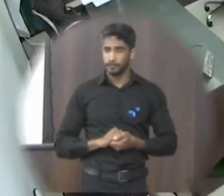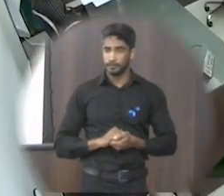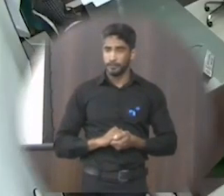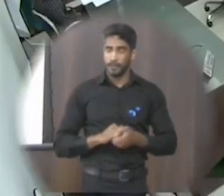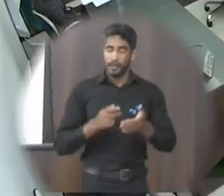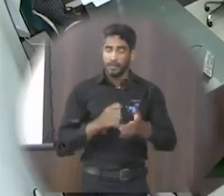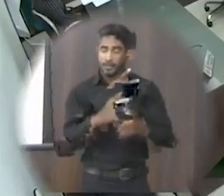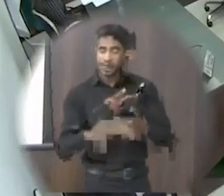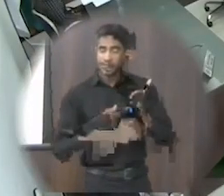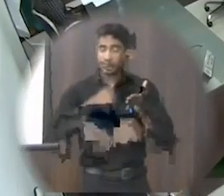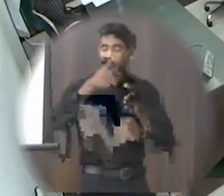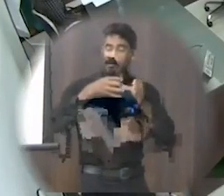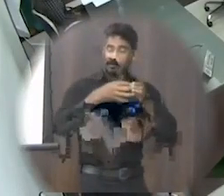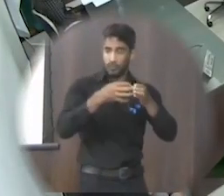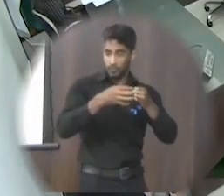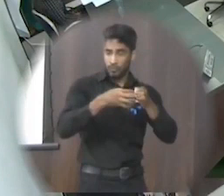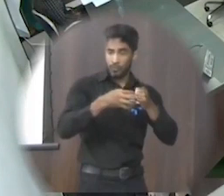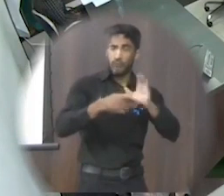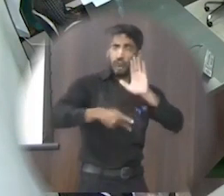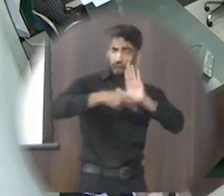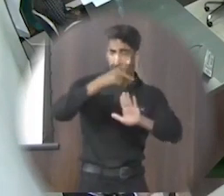Parecer para o primeiro turno do projeto de lei